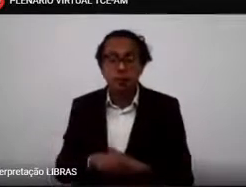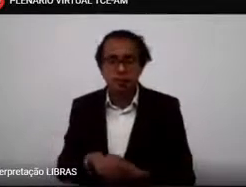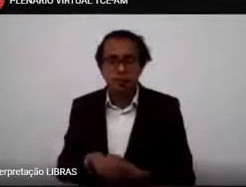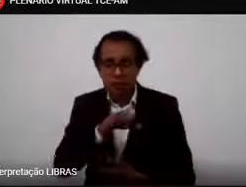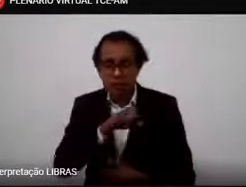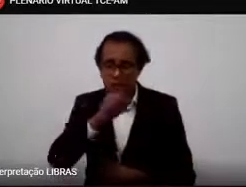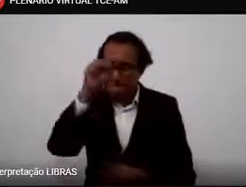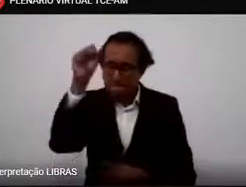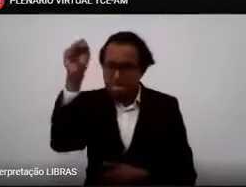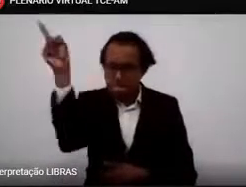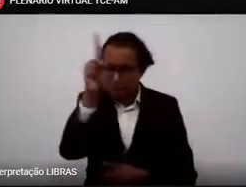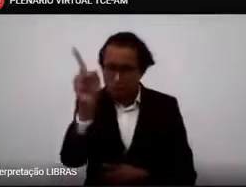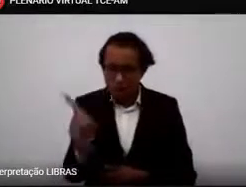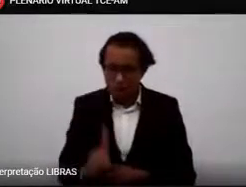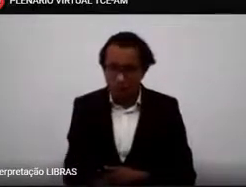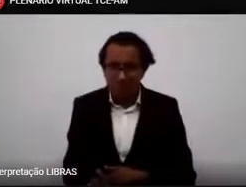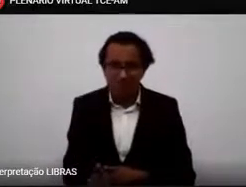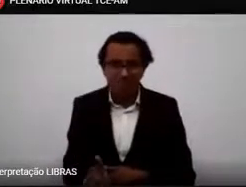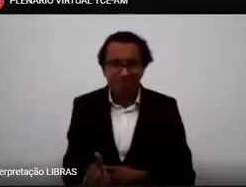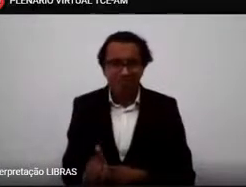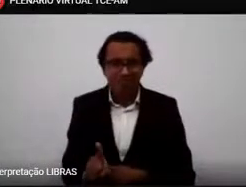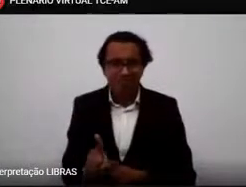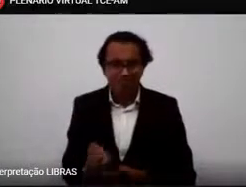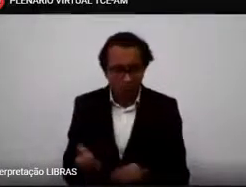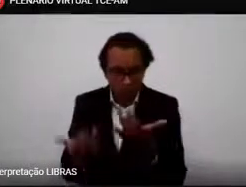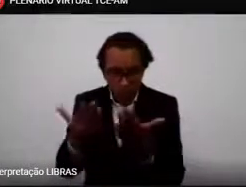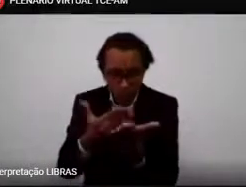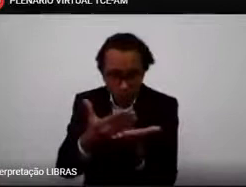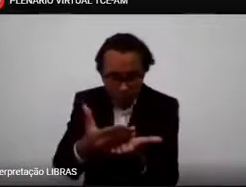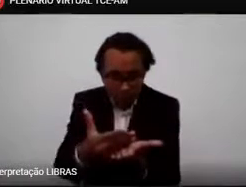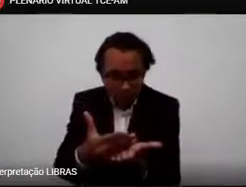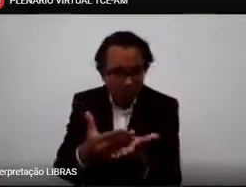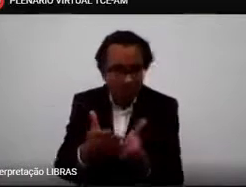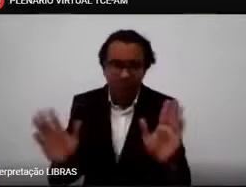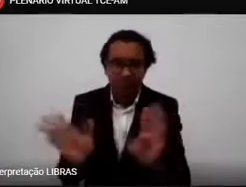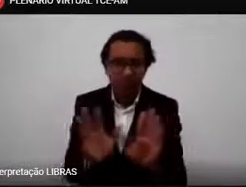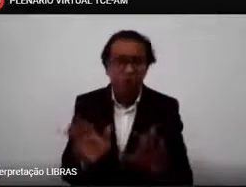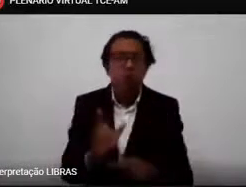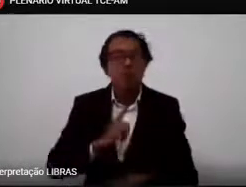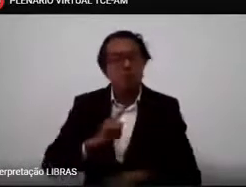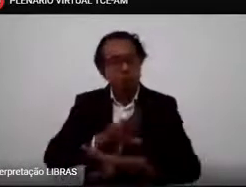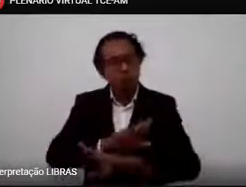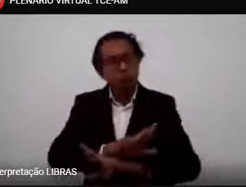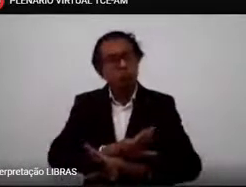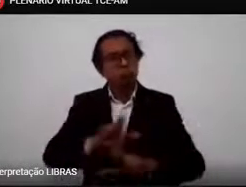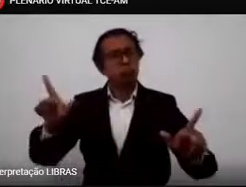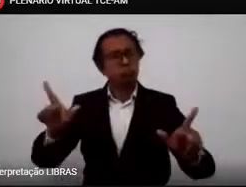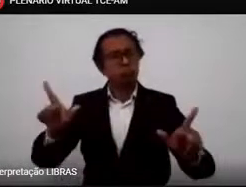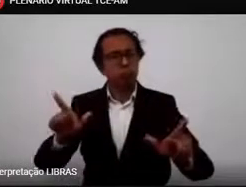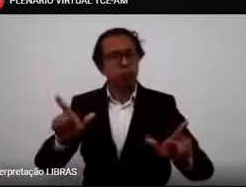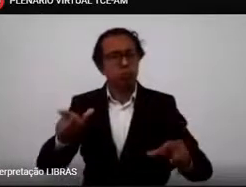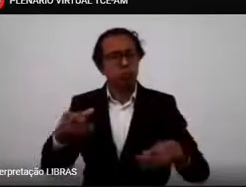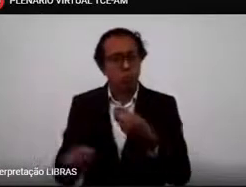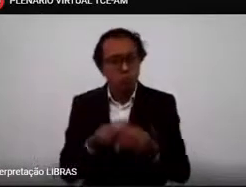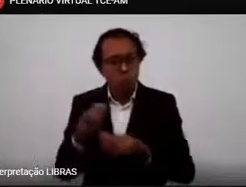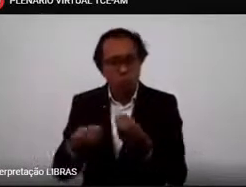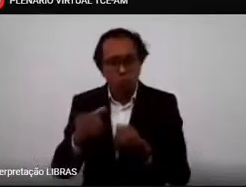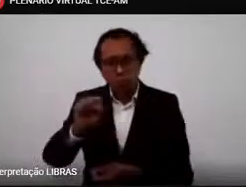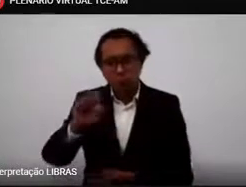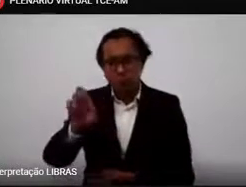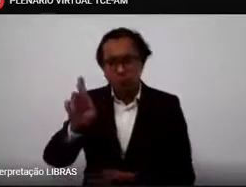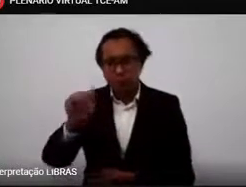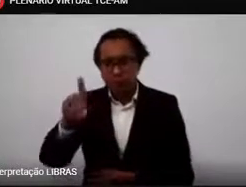descarga elétrica, não propaga fogo. Então, a diferença enorme da Amazônia com o Cerrado é que o fogo é um elemento